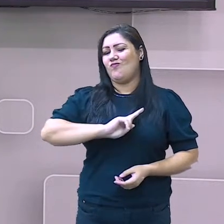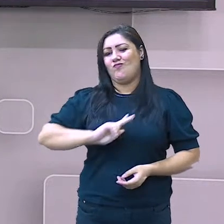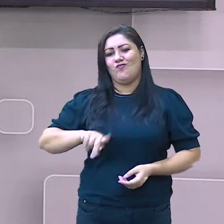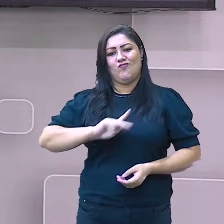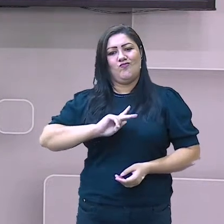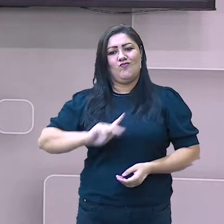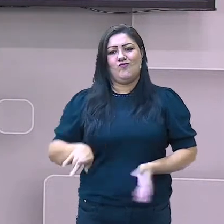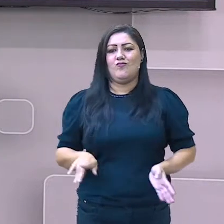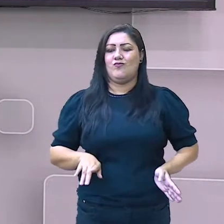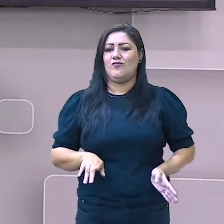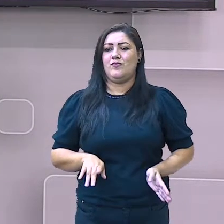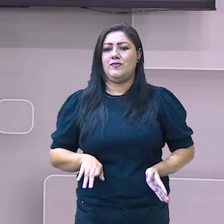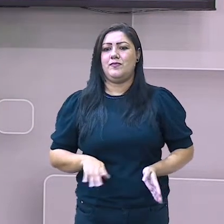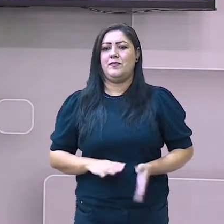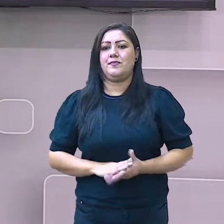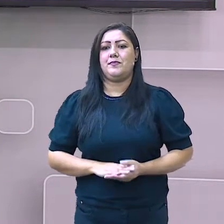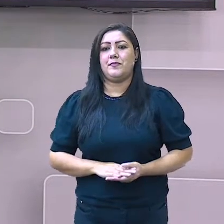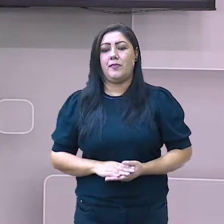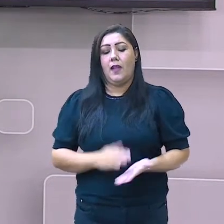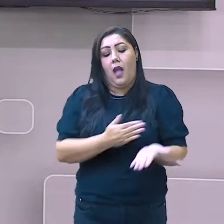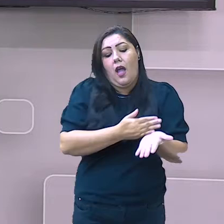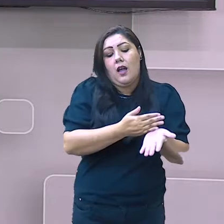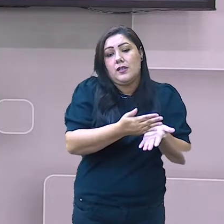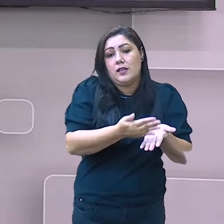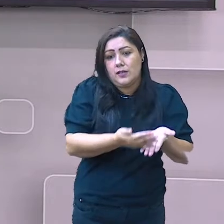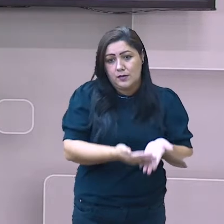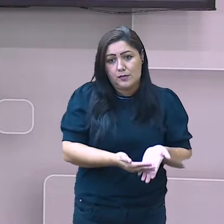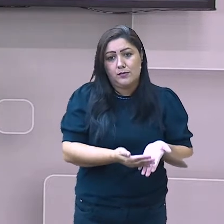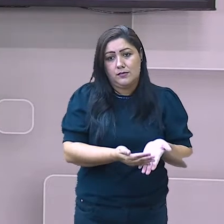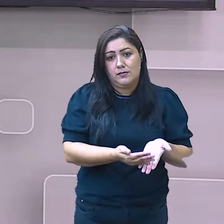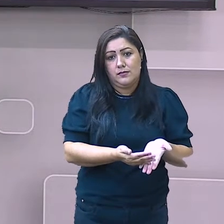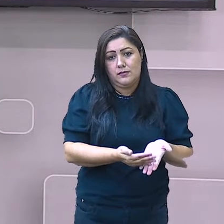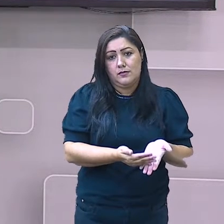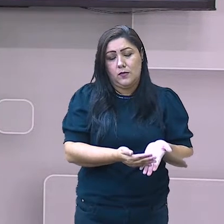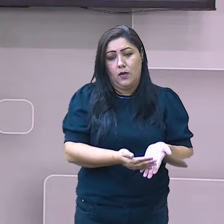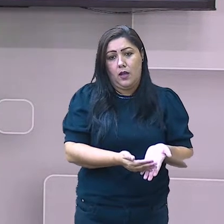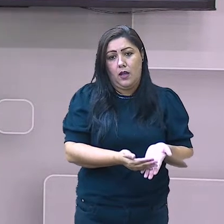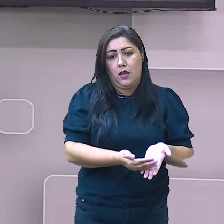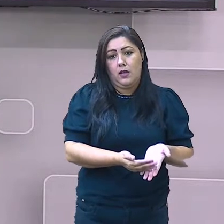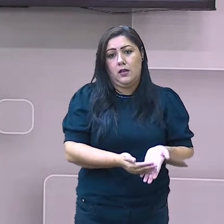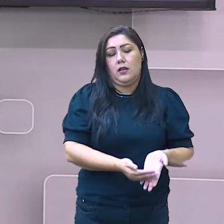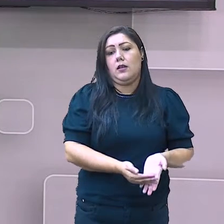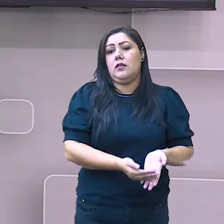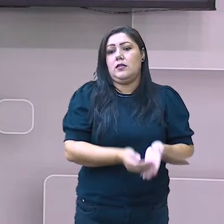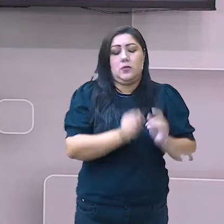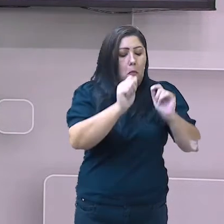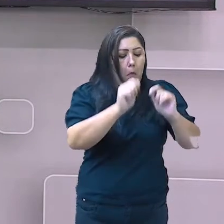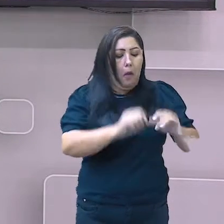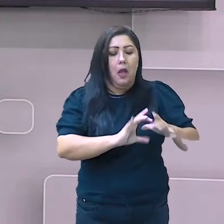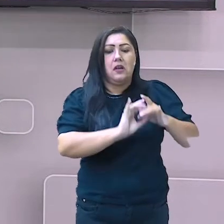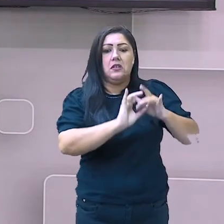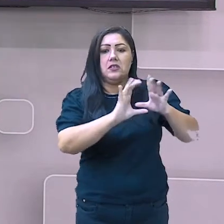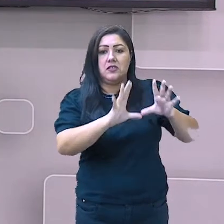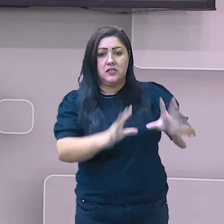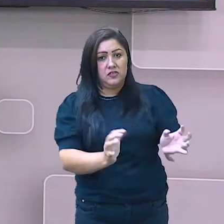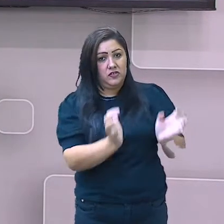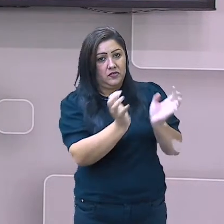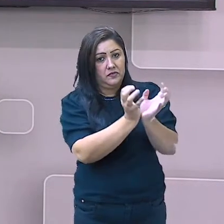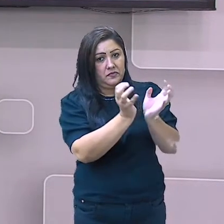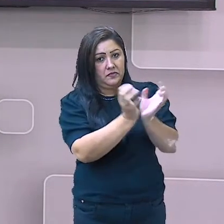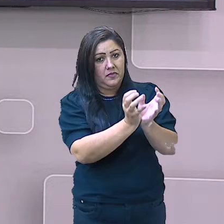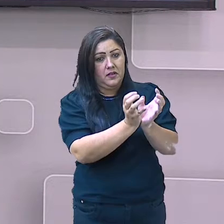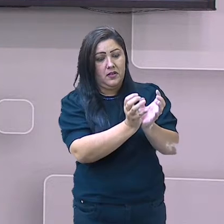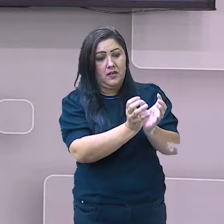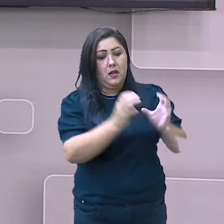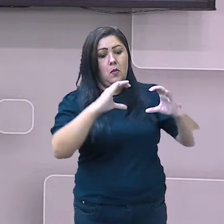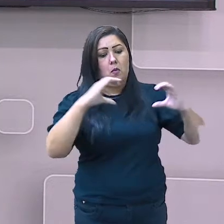no início, o czar permitiu criar um parlamento, ou a Duma, onde